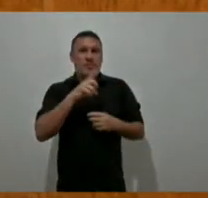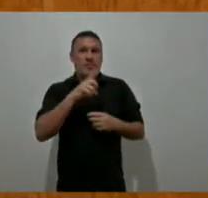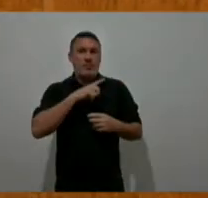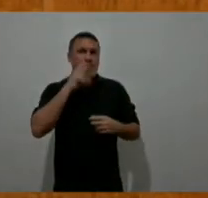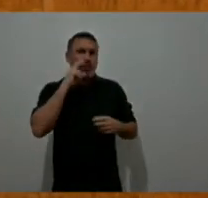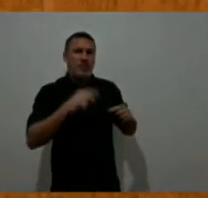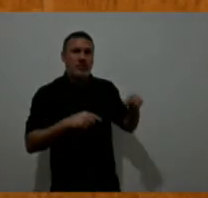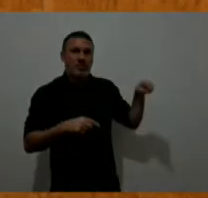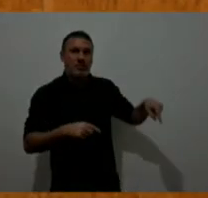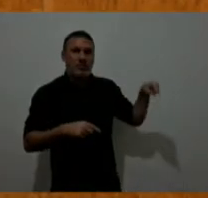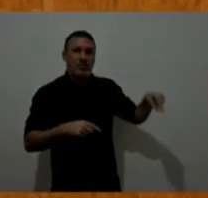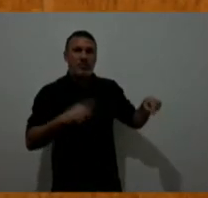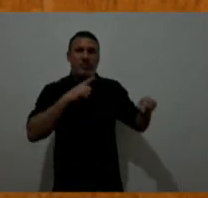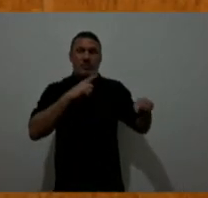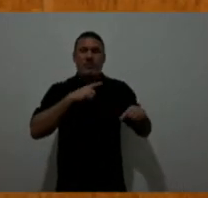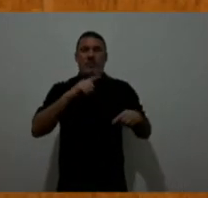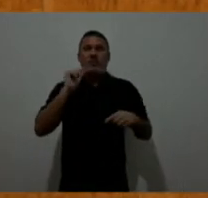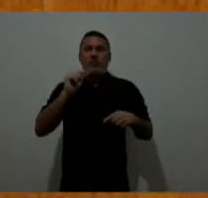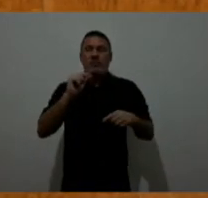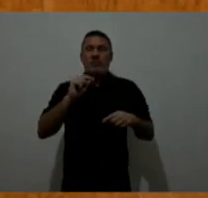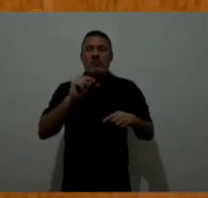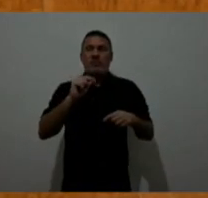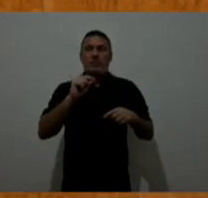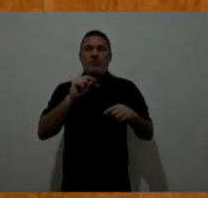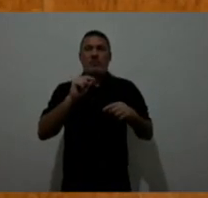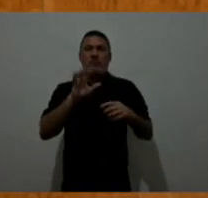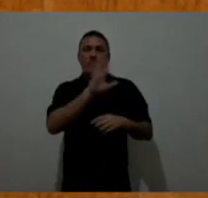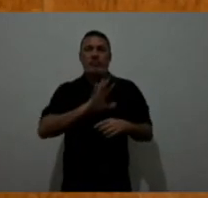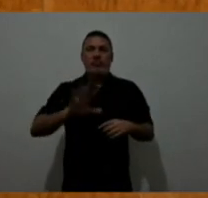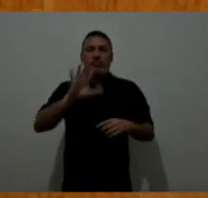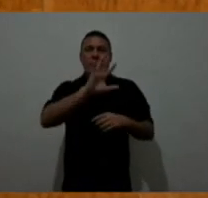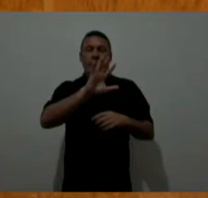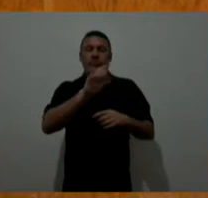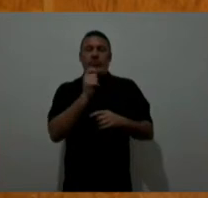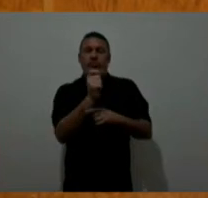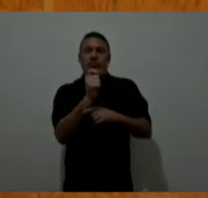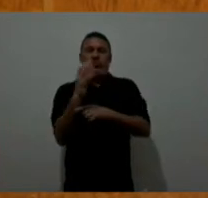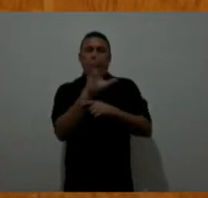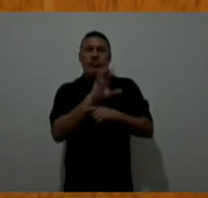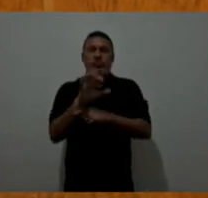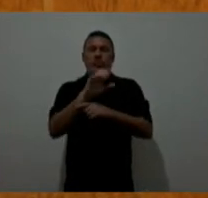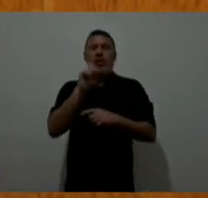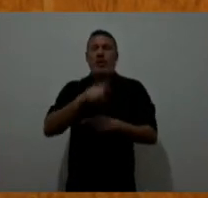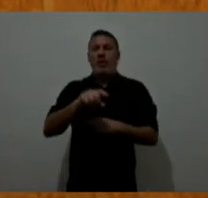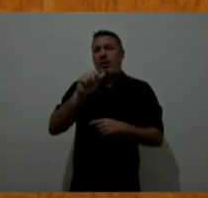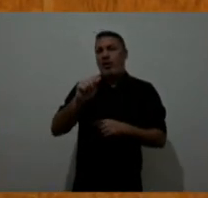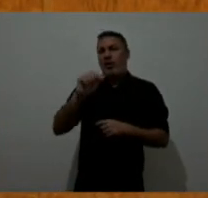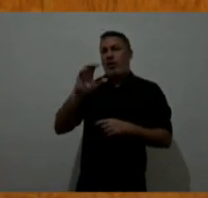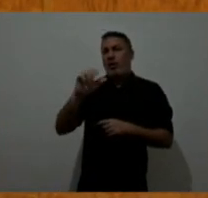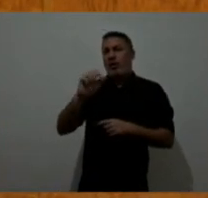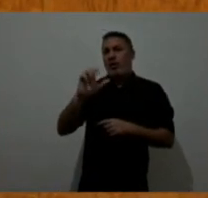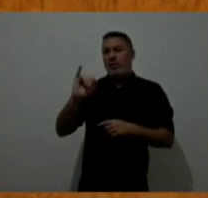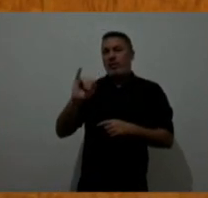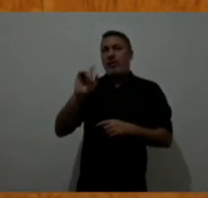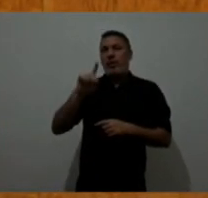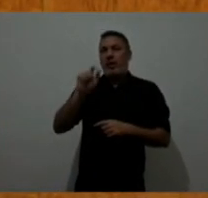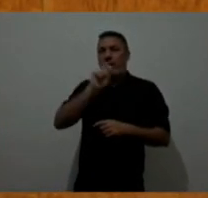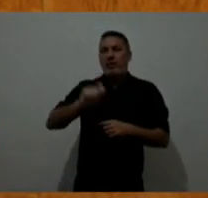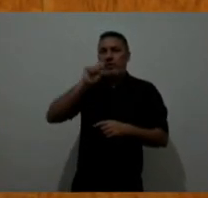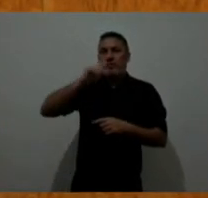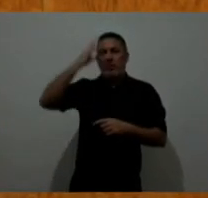um QR Code da ACACE, a Associação Capixaba contra o câncer infantil, hoje com